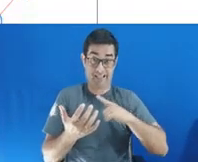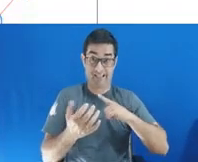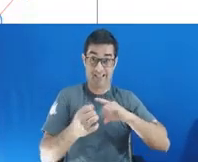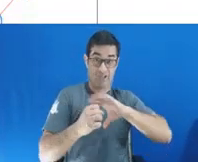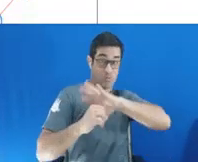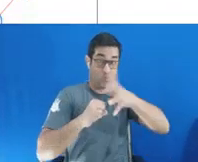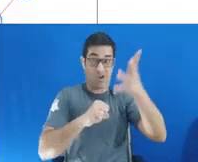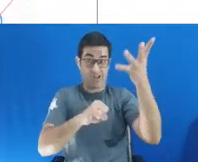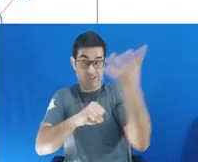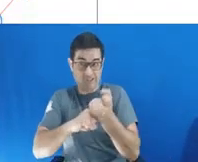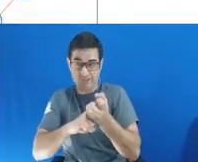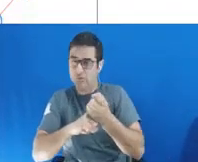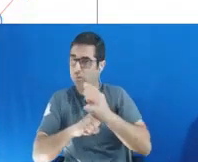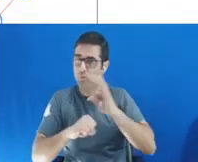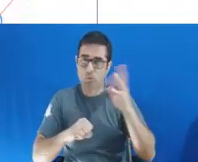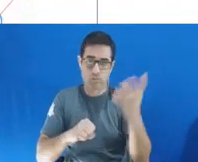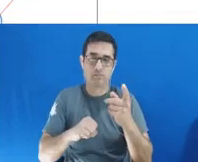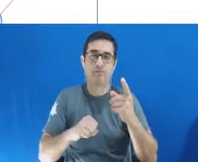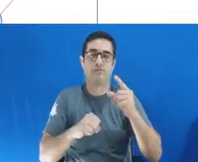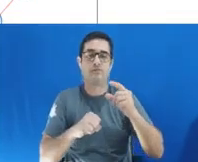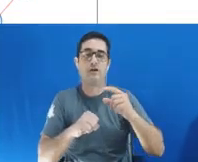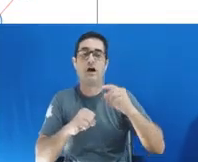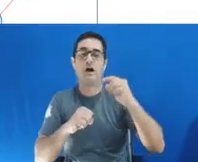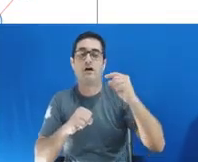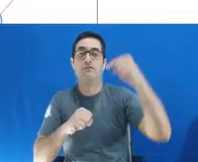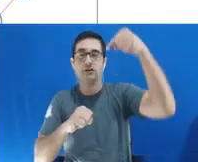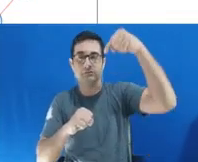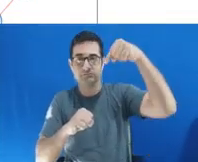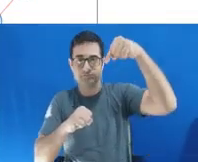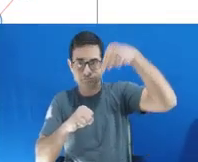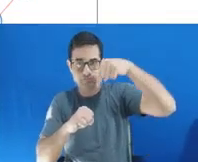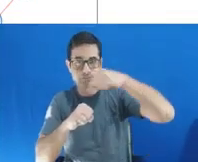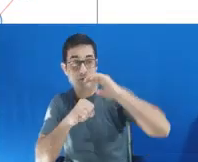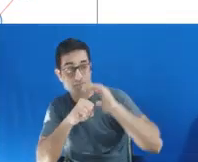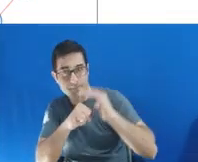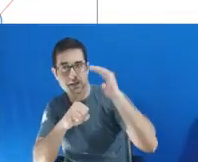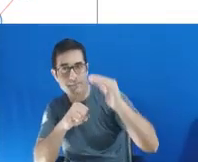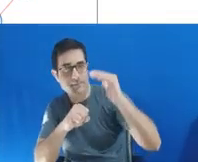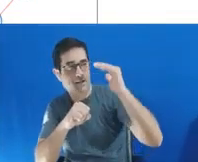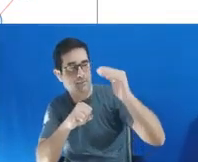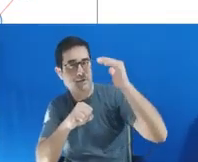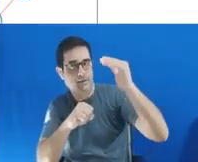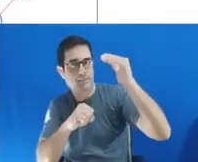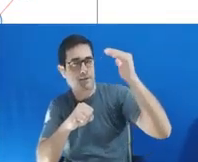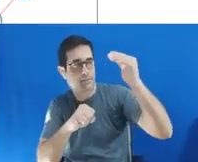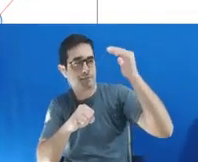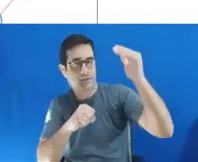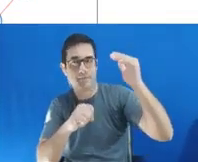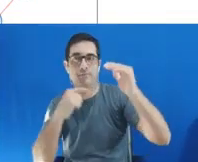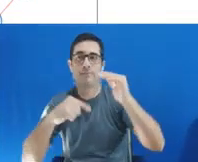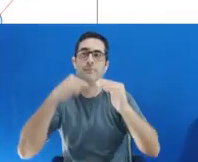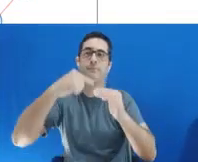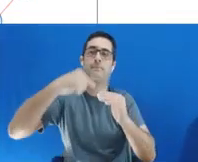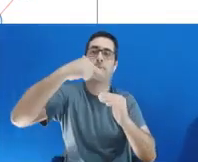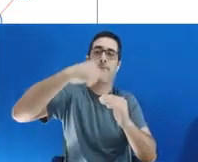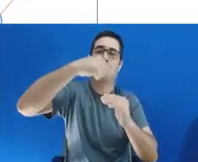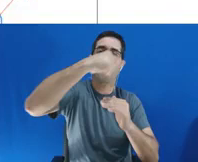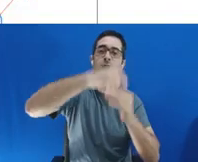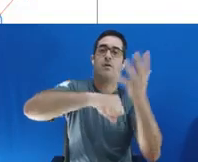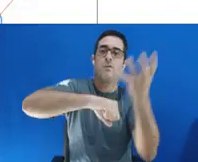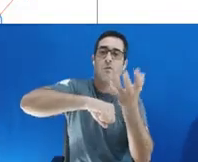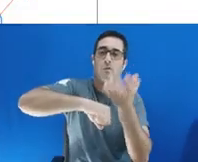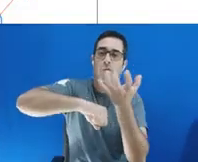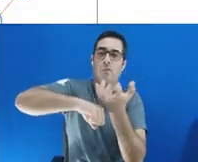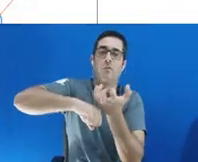carga total, e aí vai diminuindo. Conforme eu vou indo mais para fora, vai aumentando a blindagem, porque eu aumento o número de camadas internas,